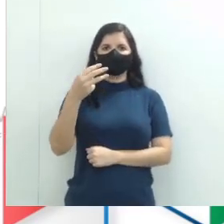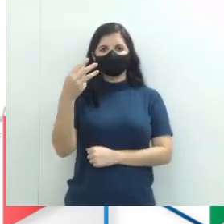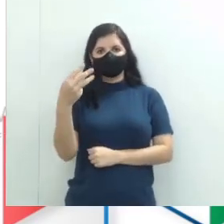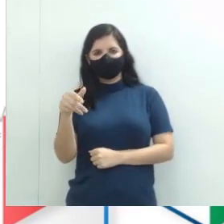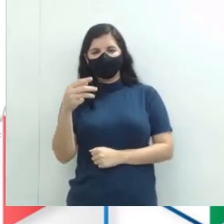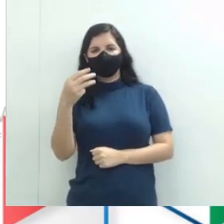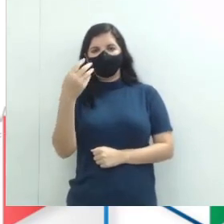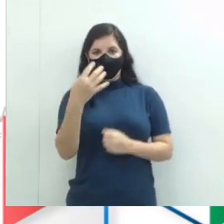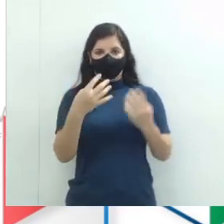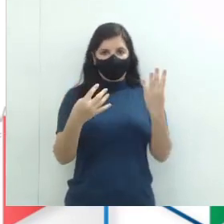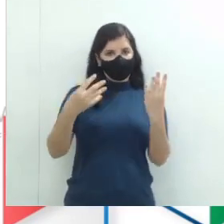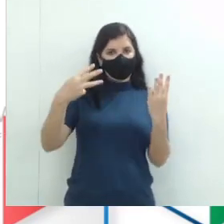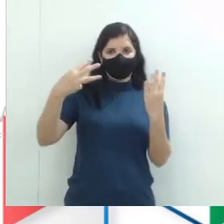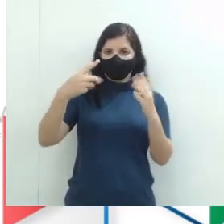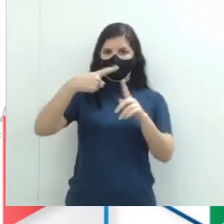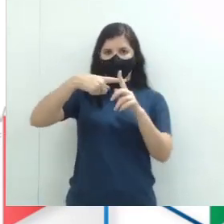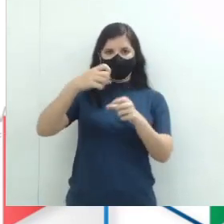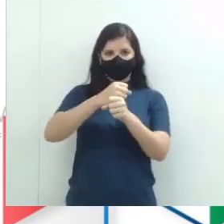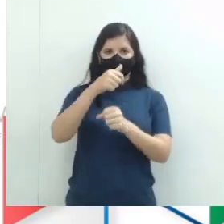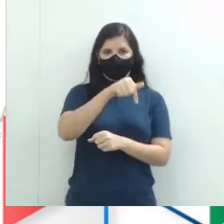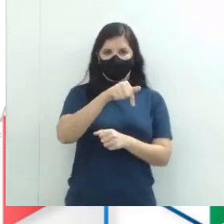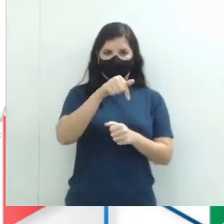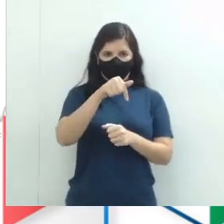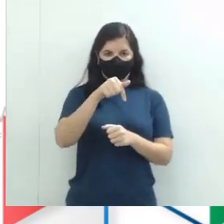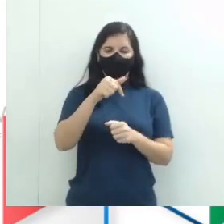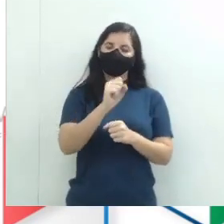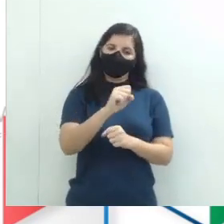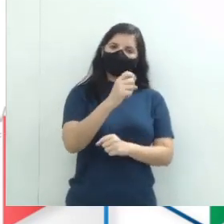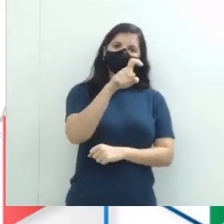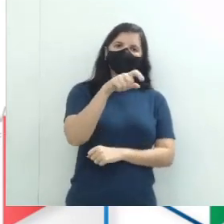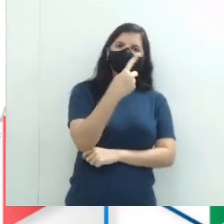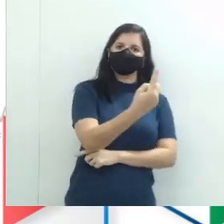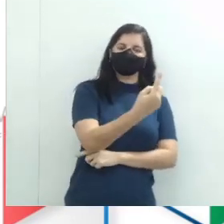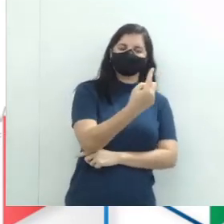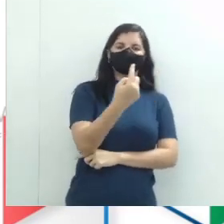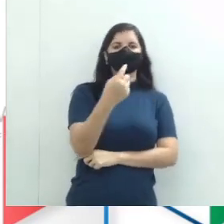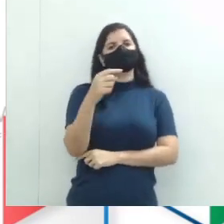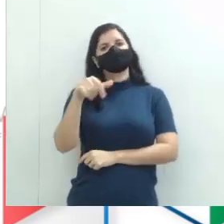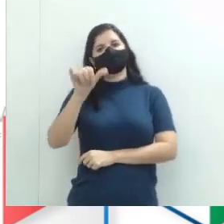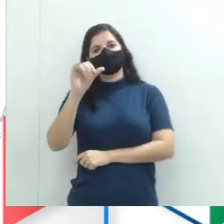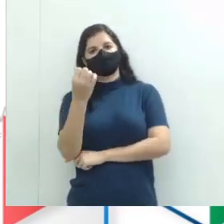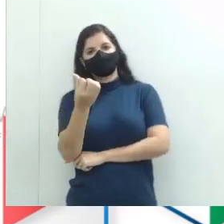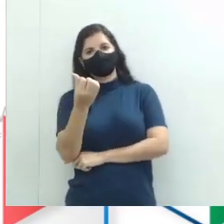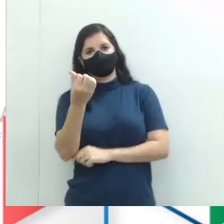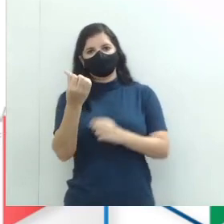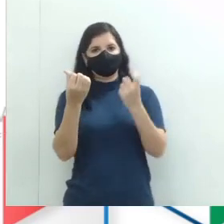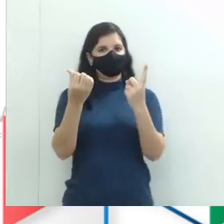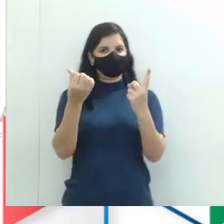7. Eu poderia dizer que x vale 1 e y vale 6, somados dá